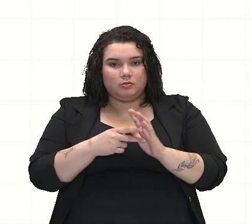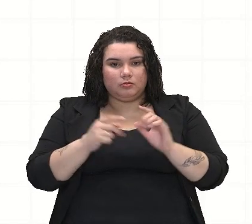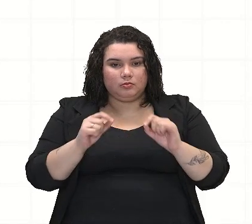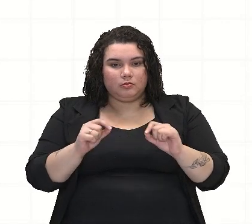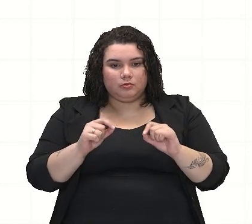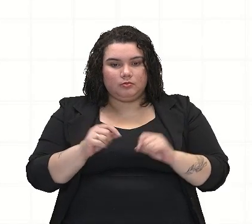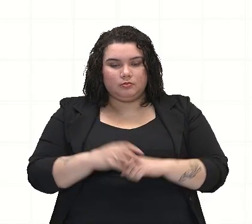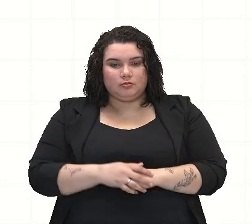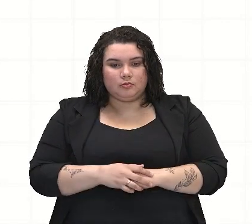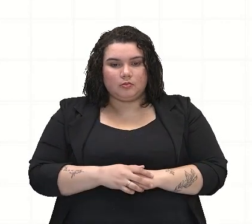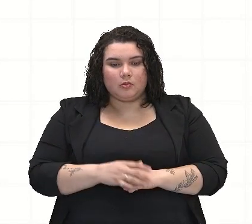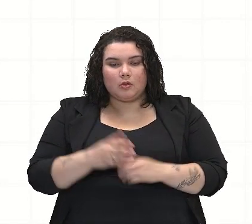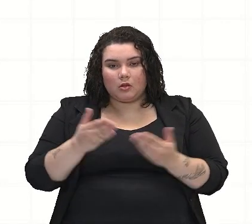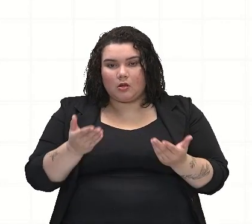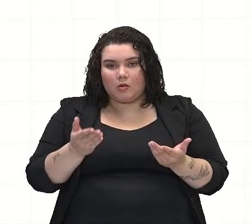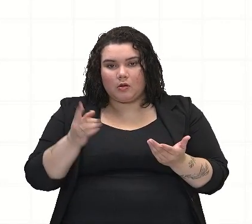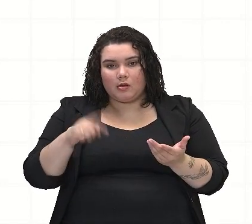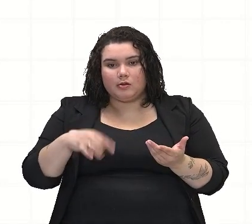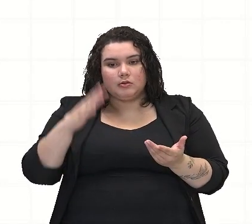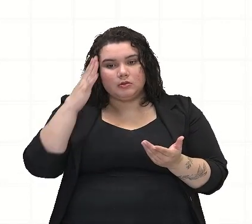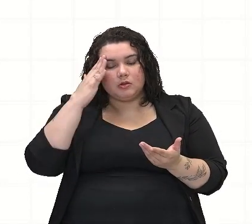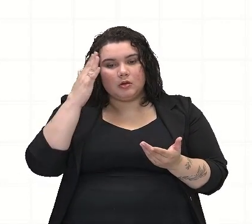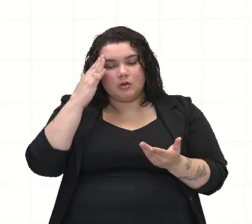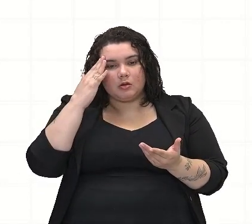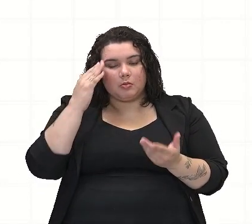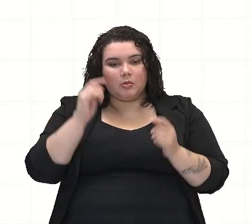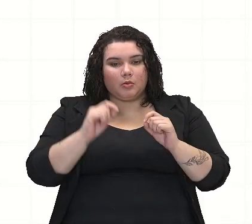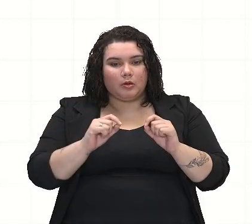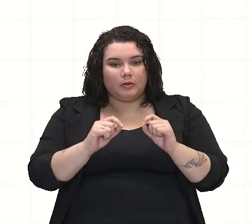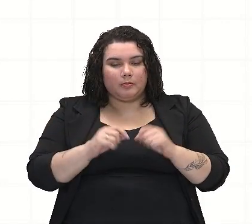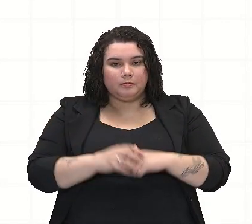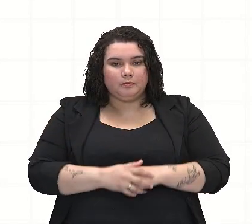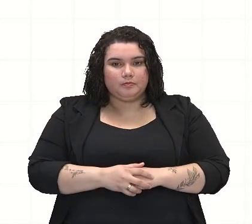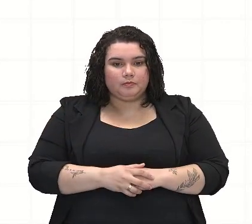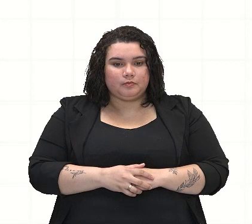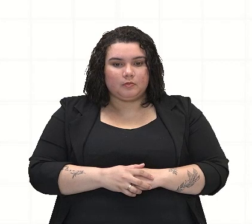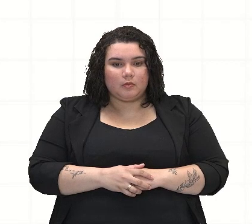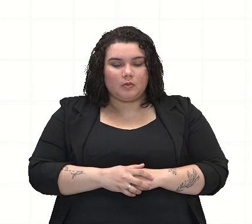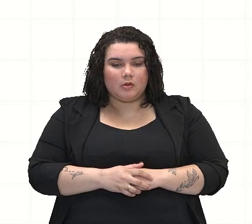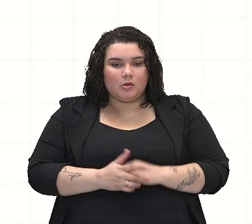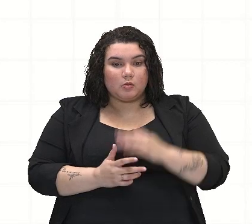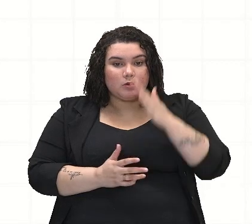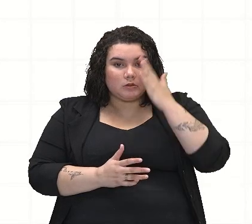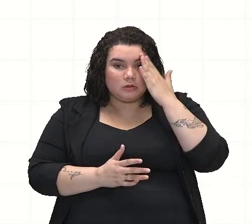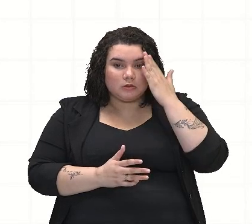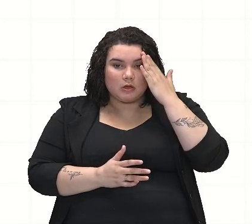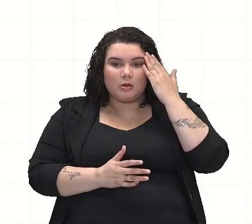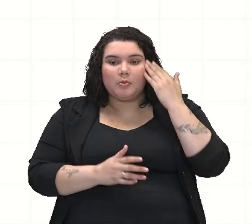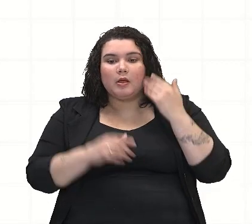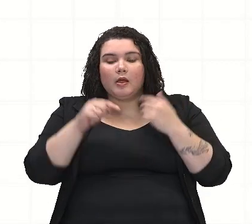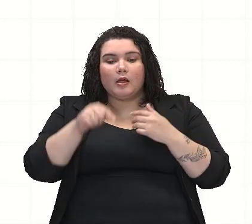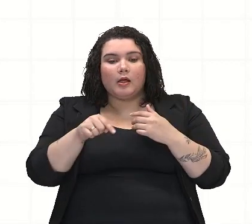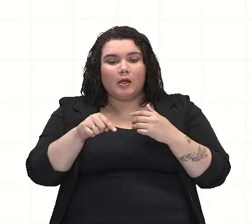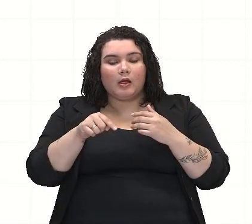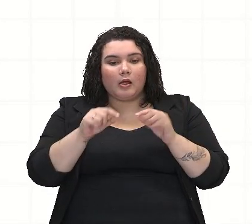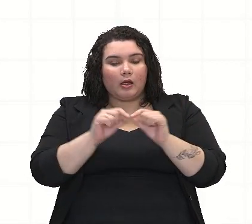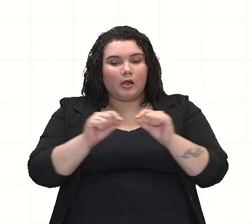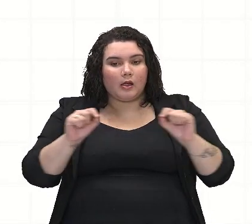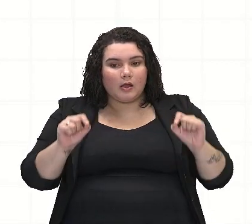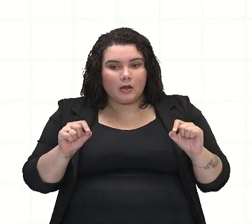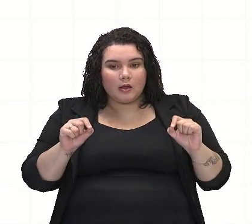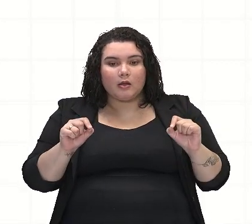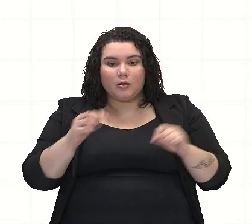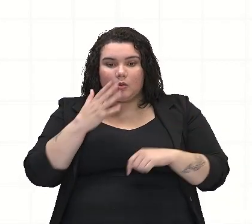né, afirmando isso, eu sei que esse, então, essa reta aqui, né, que está de